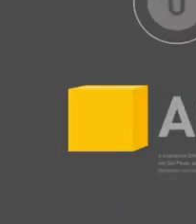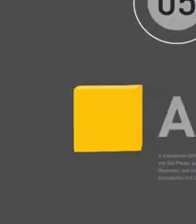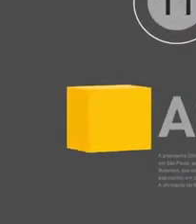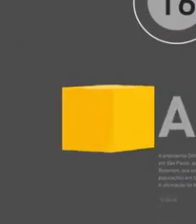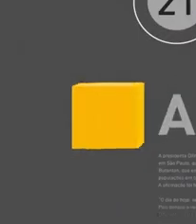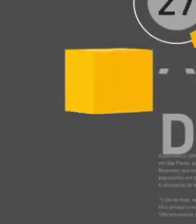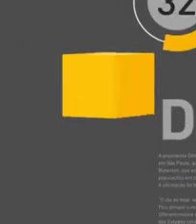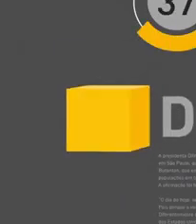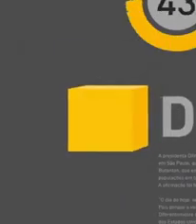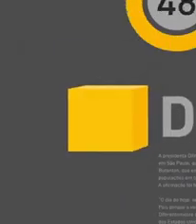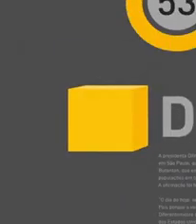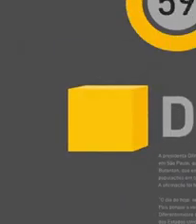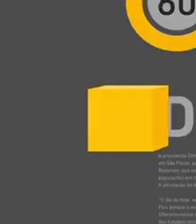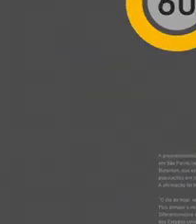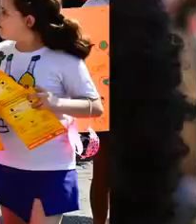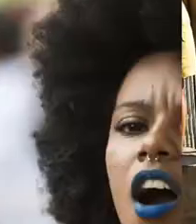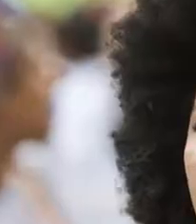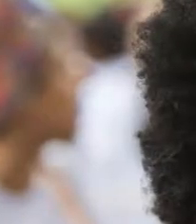o